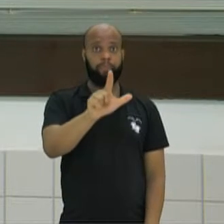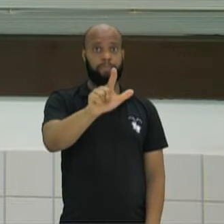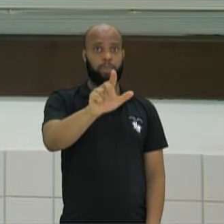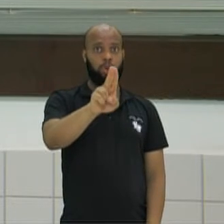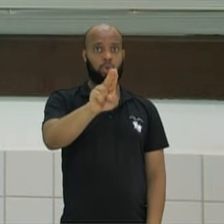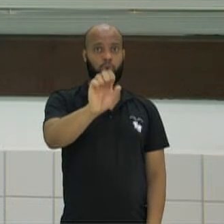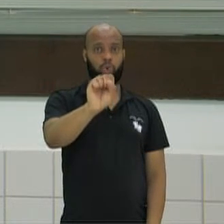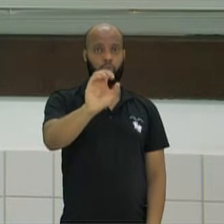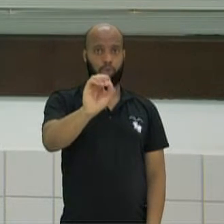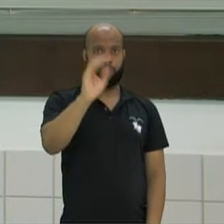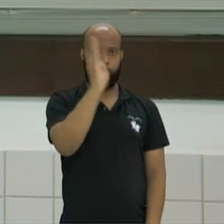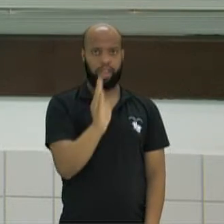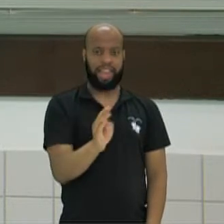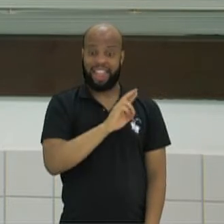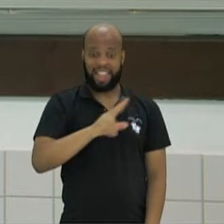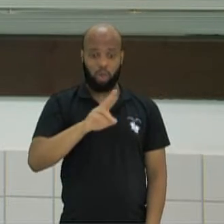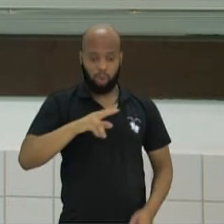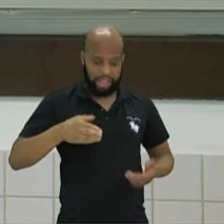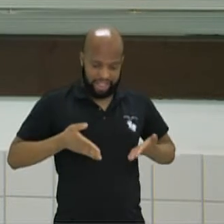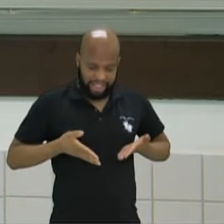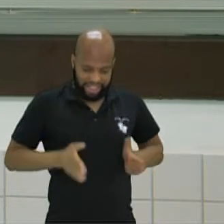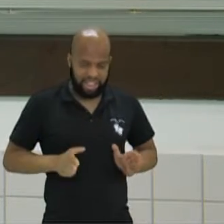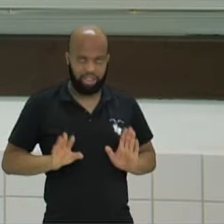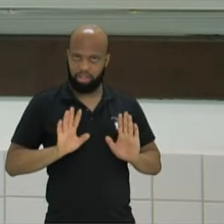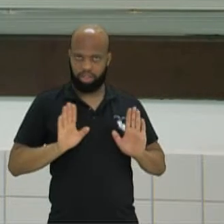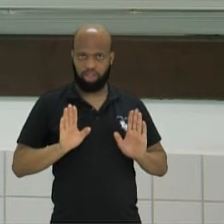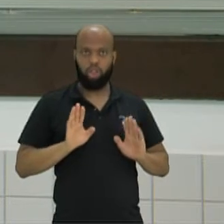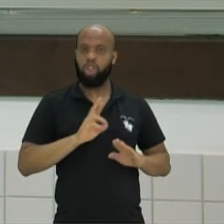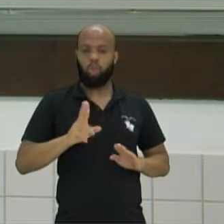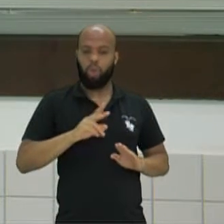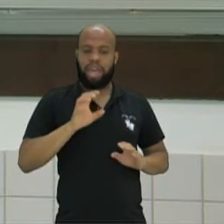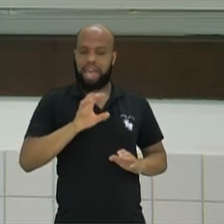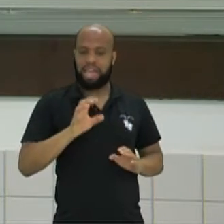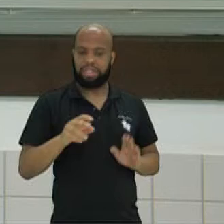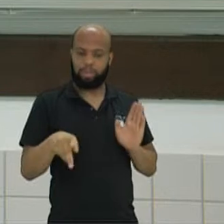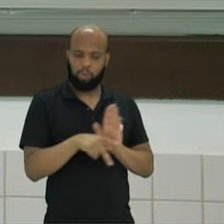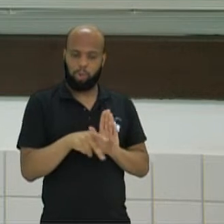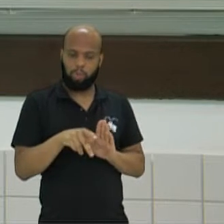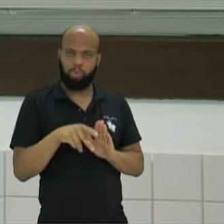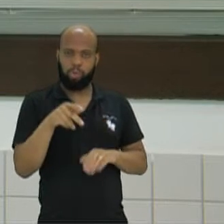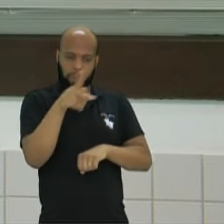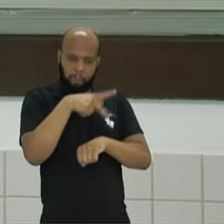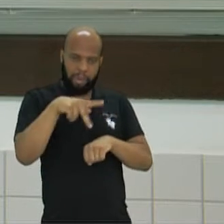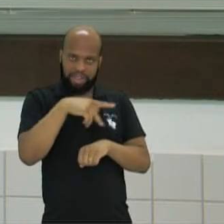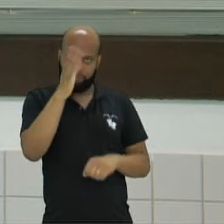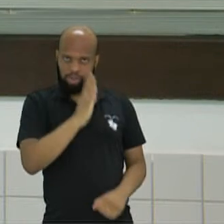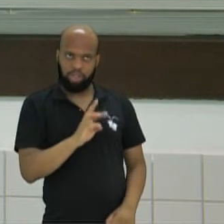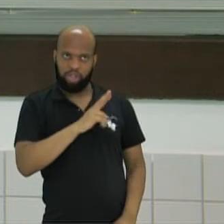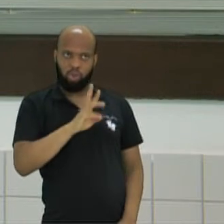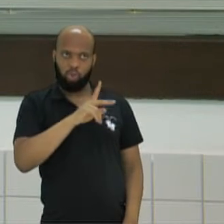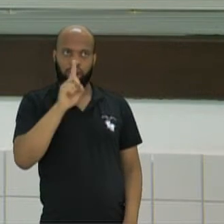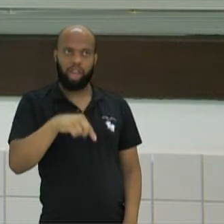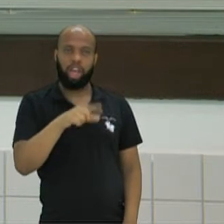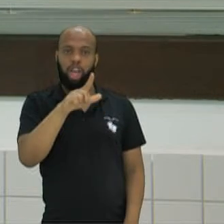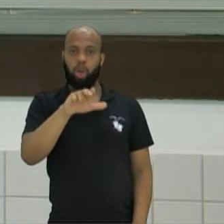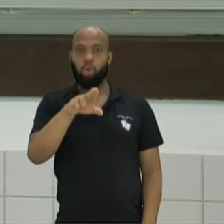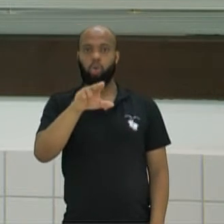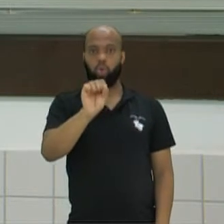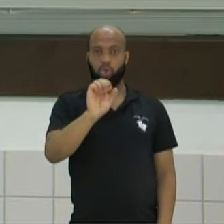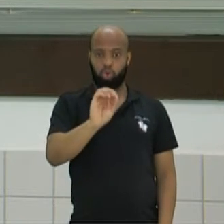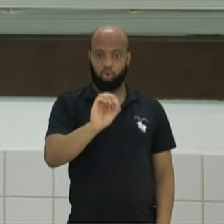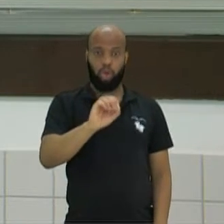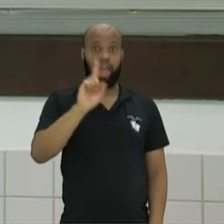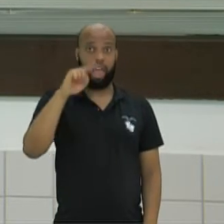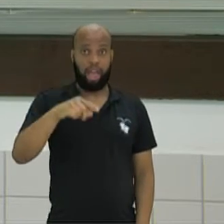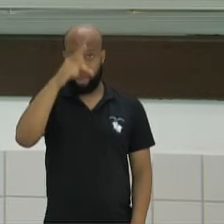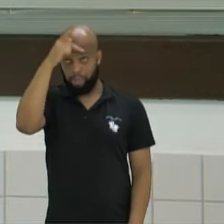que significa isso? Não é brasileiro, né? Nem existe Brasil no sentido de um Estado-nação brasileiro. Existem portugueses